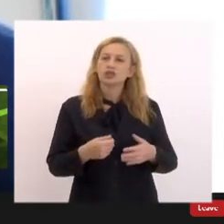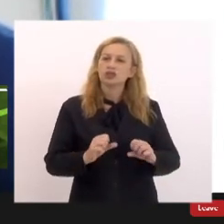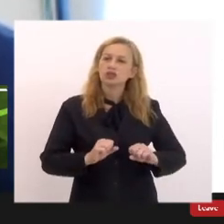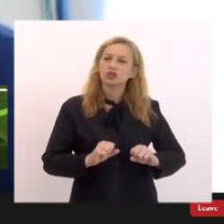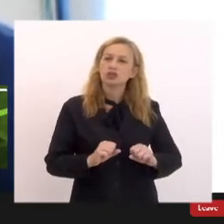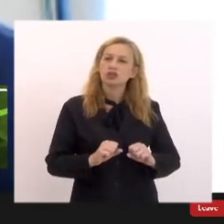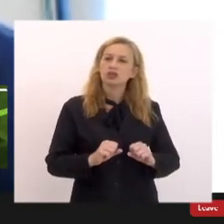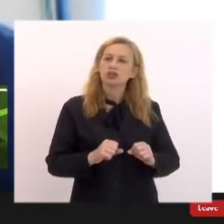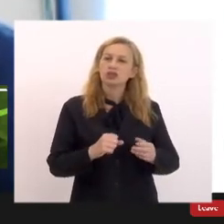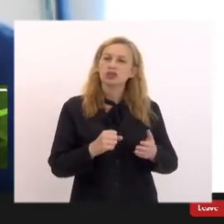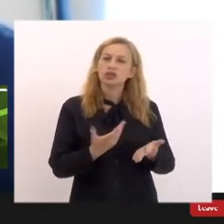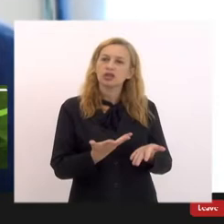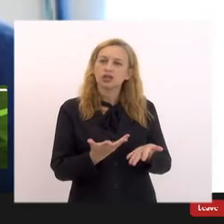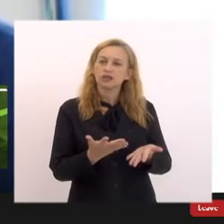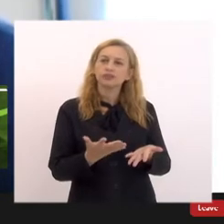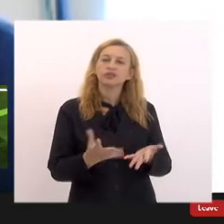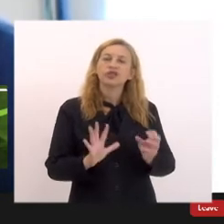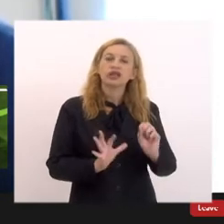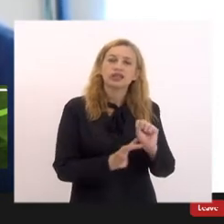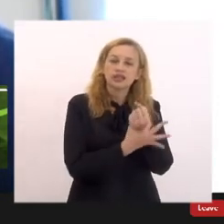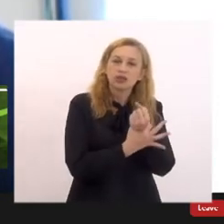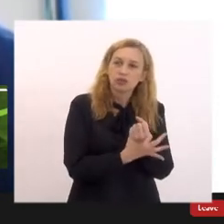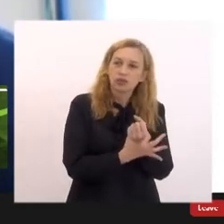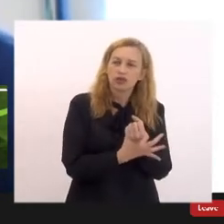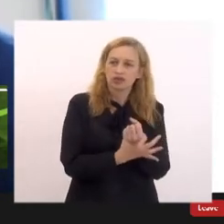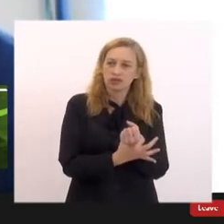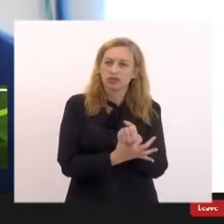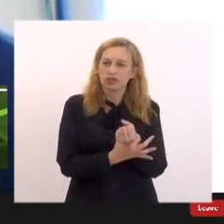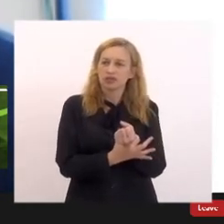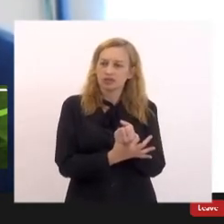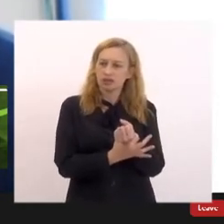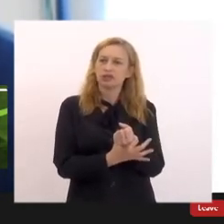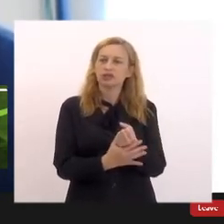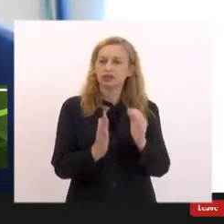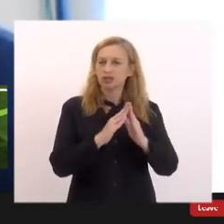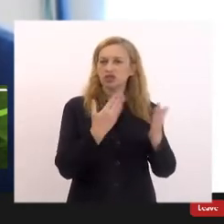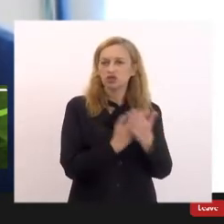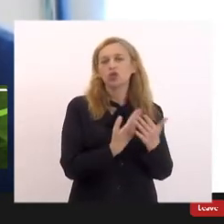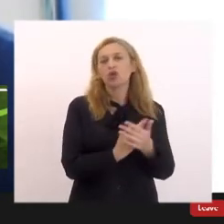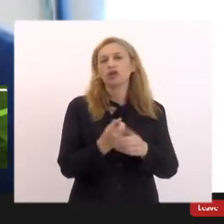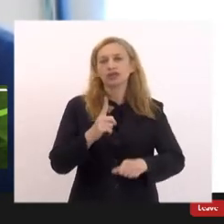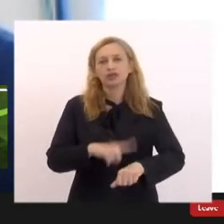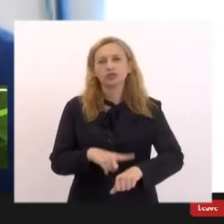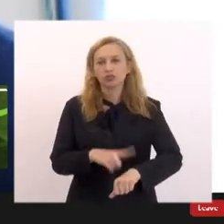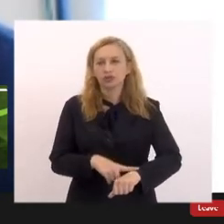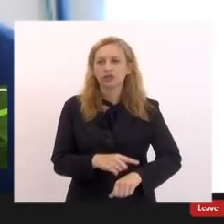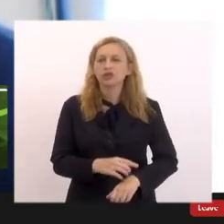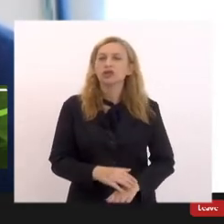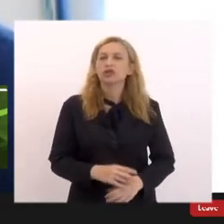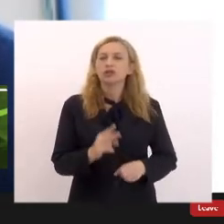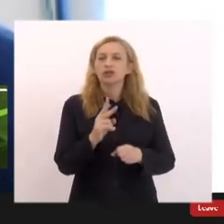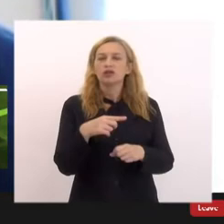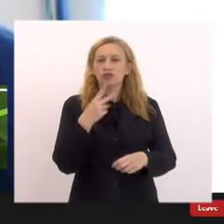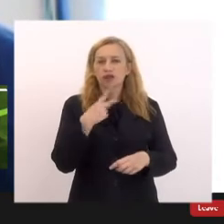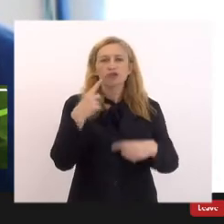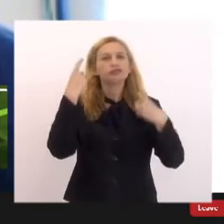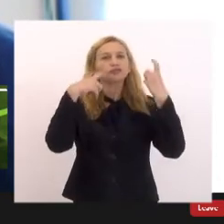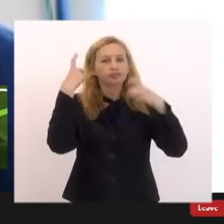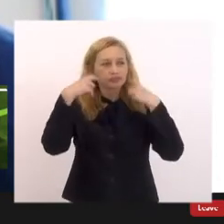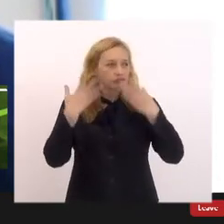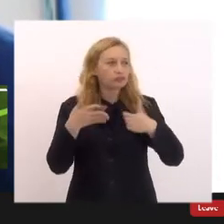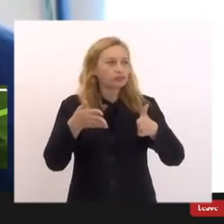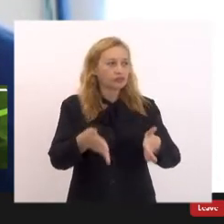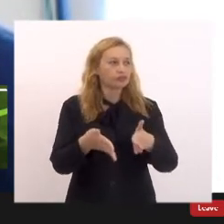são fundamentais para garantir a segurança nas escolas. É, e nesse momento eu reitero, né, a nossa preocupação muito